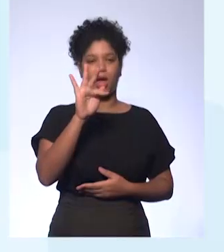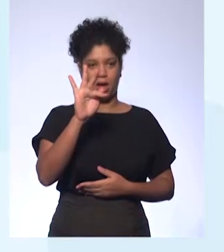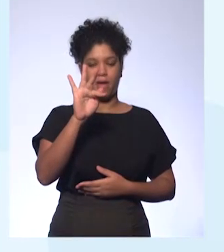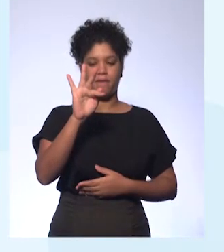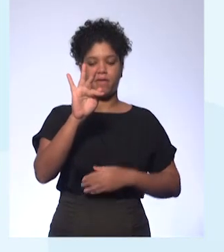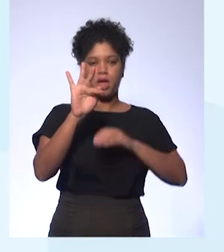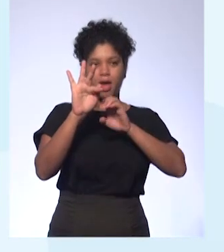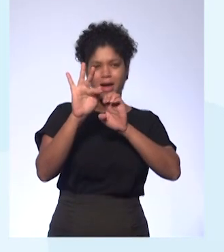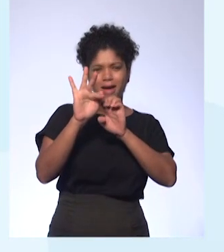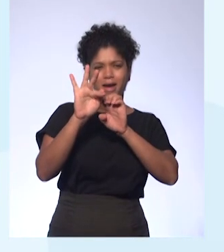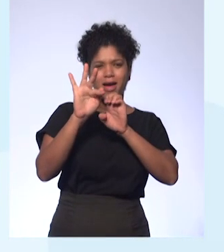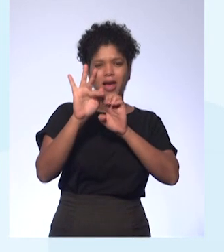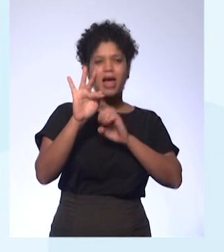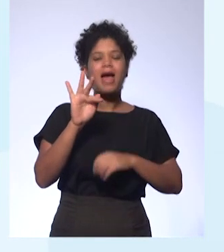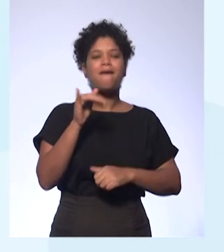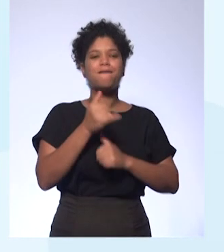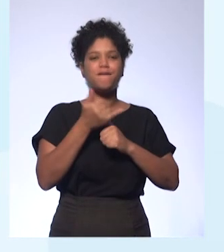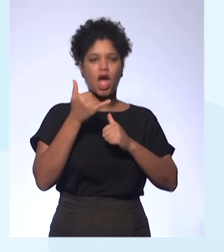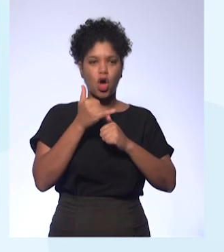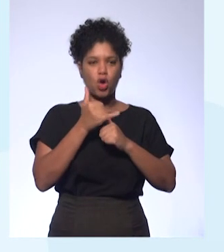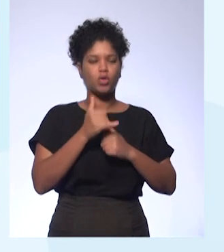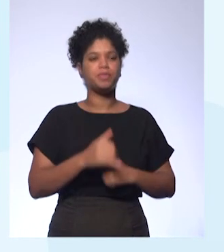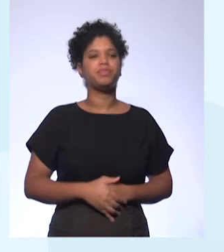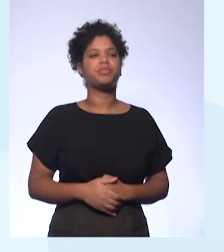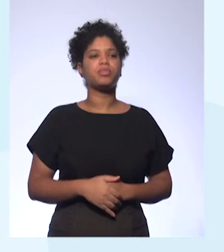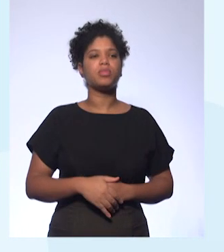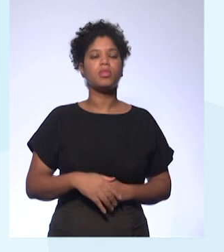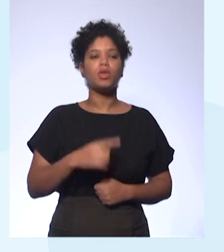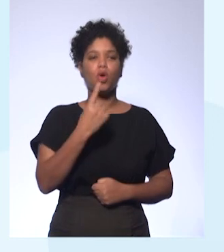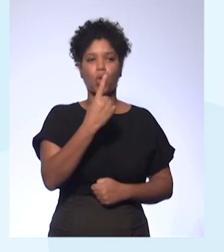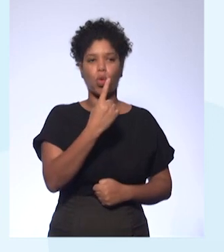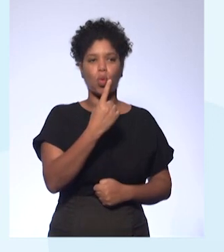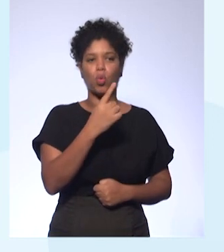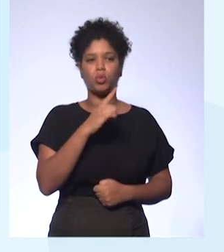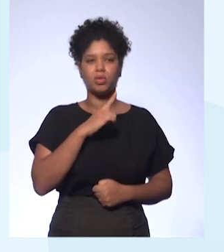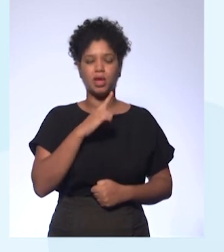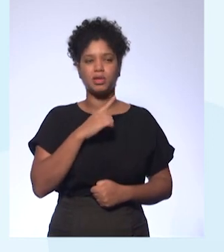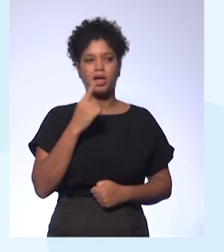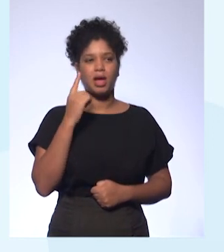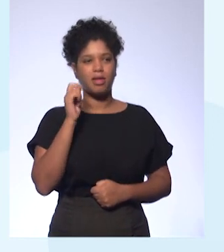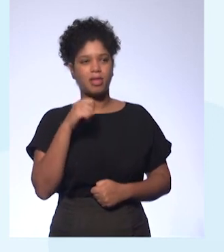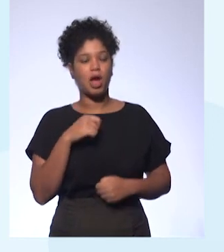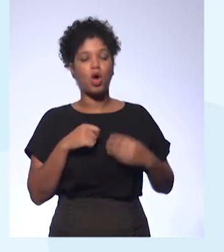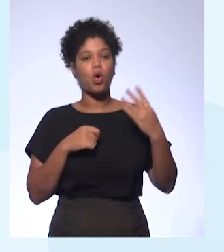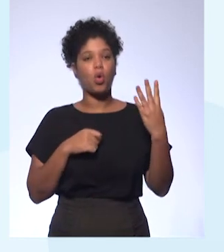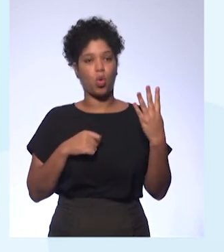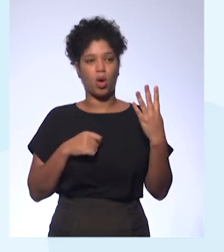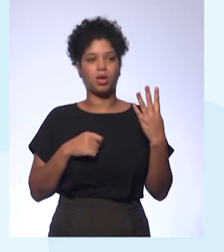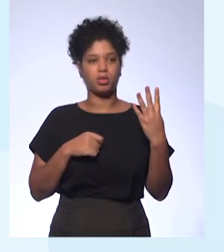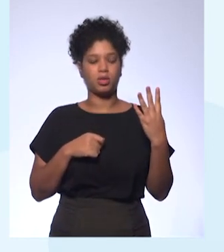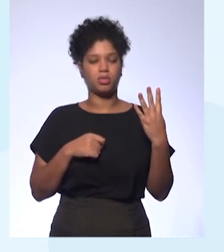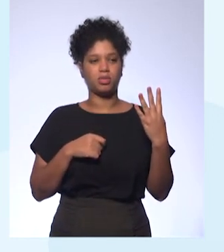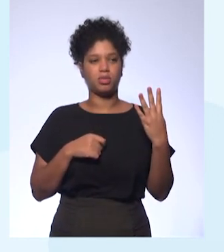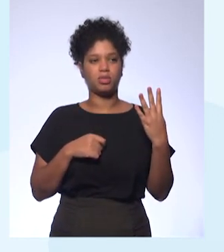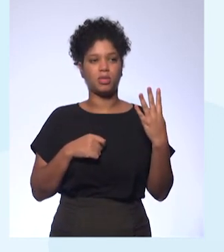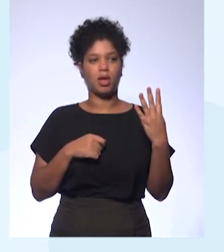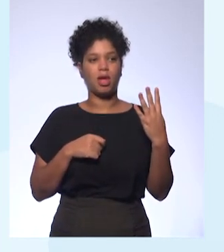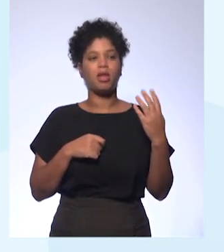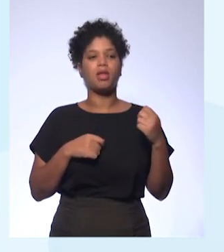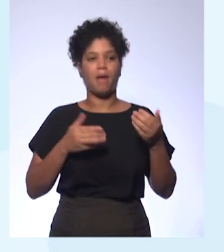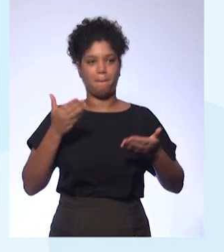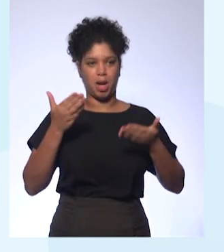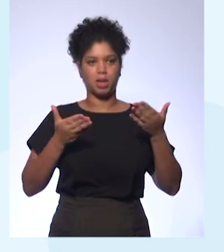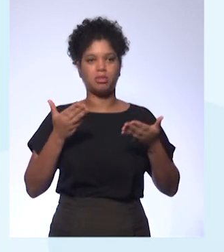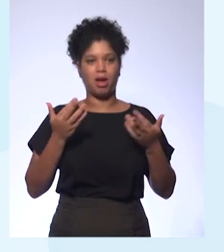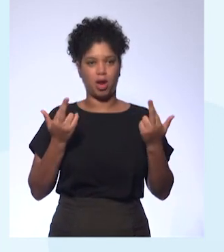2 vezes 2, 4, aqui eu tenho apenas 1, colocando o coeficiente 4, o ferro ele está